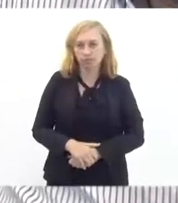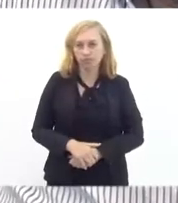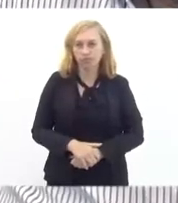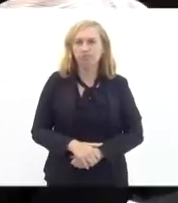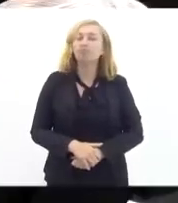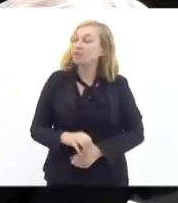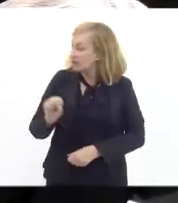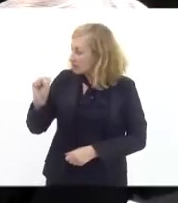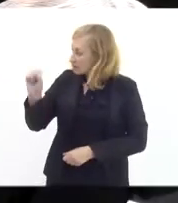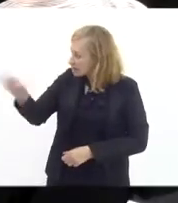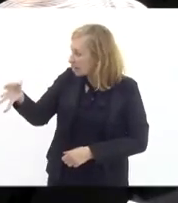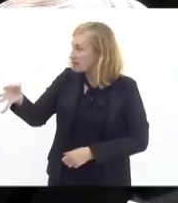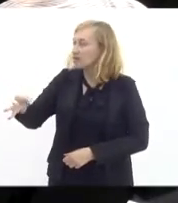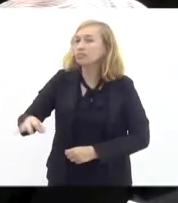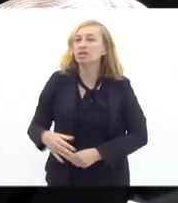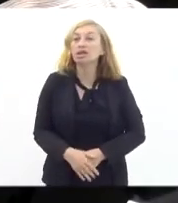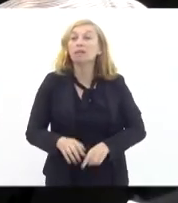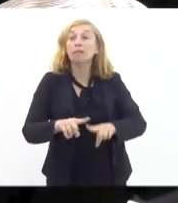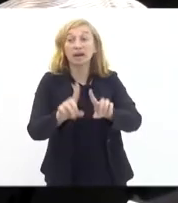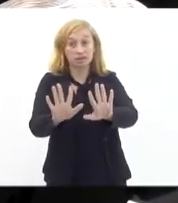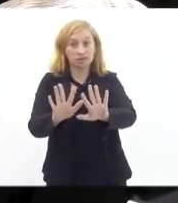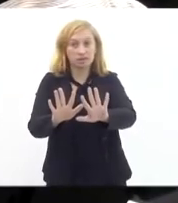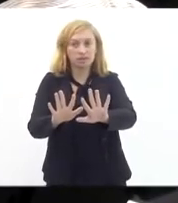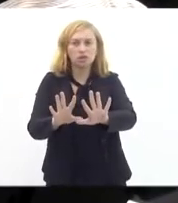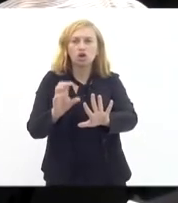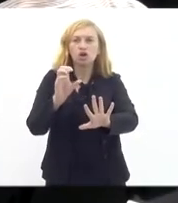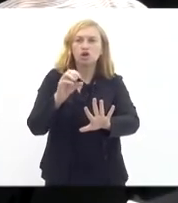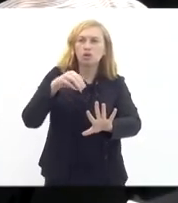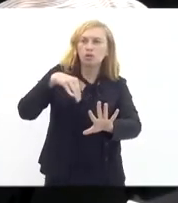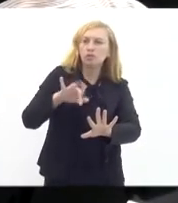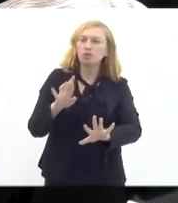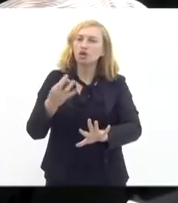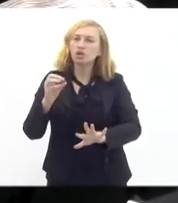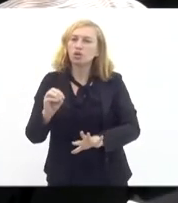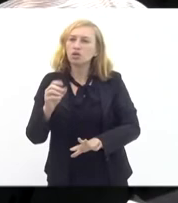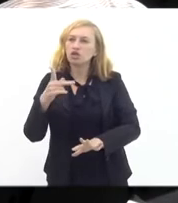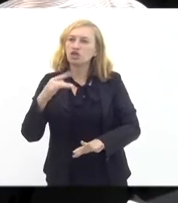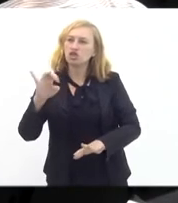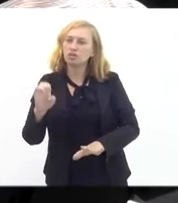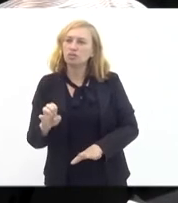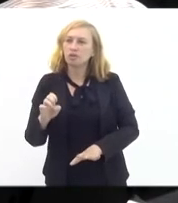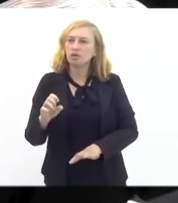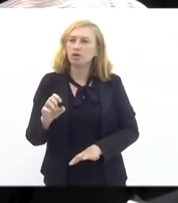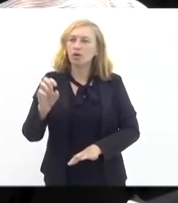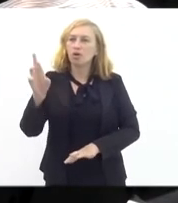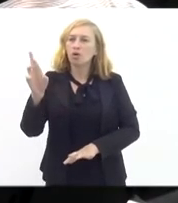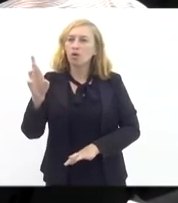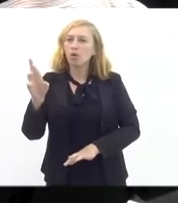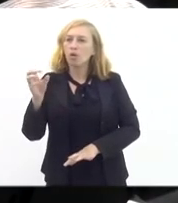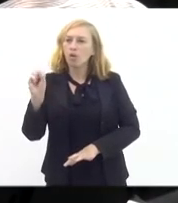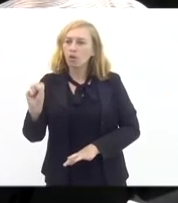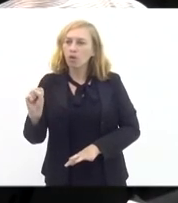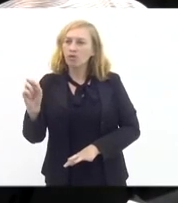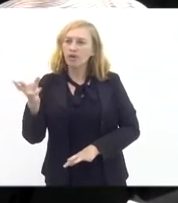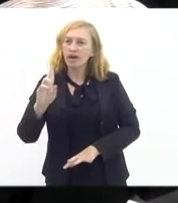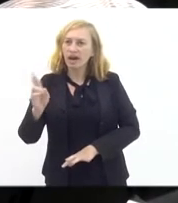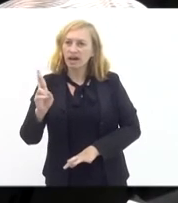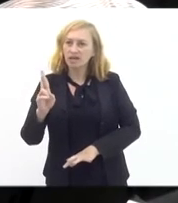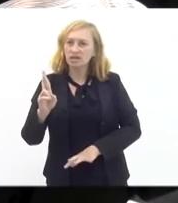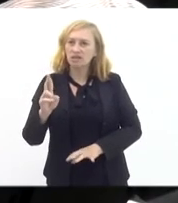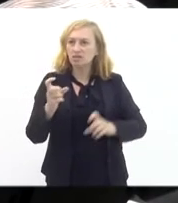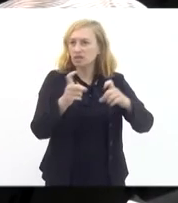Com exatamente. Só que um microchip custa R$8. O veterinário cobra R$300 para aplicar um microchip.